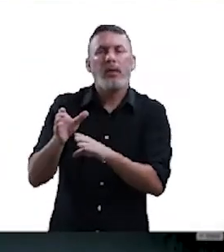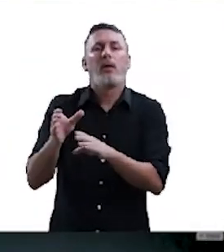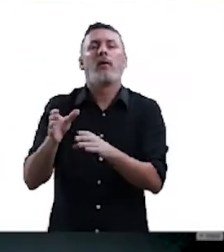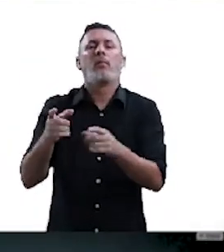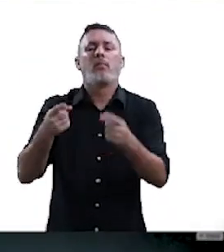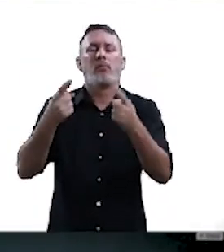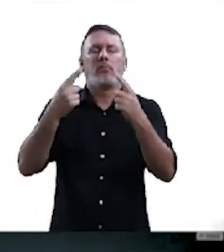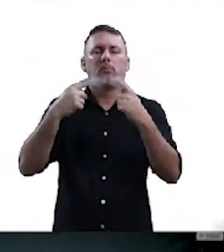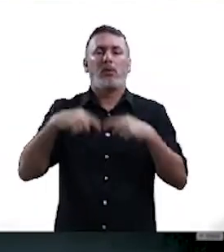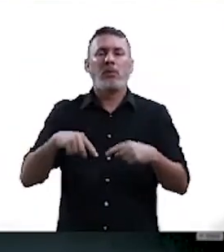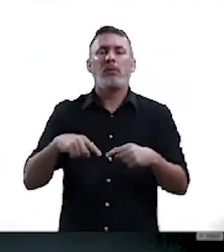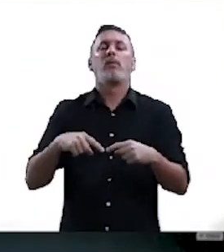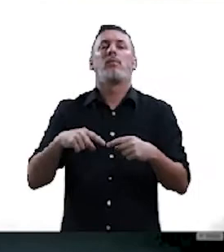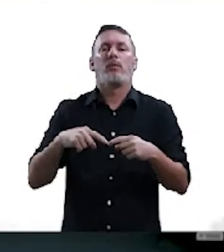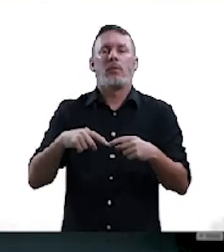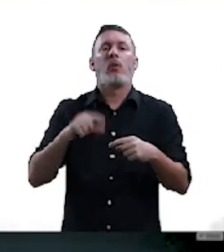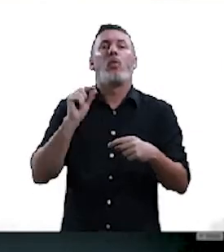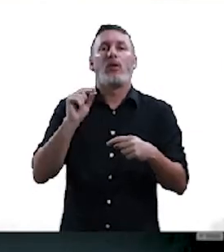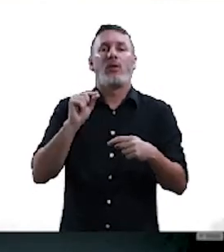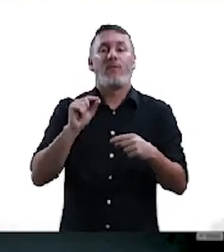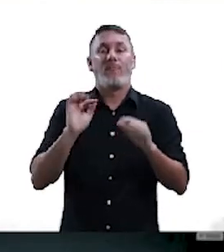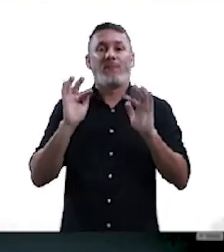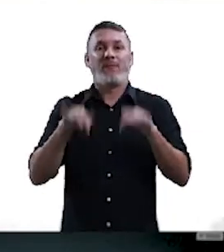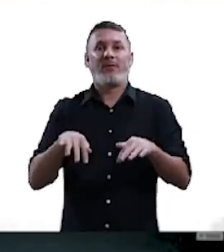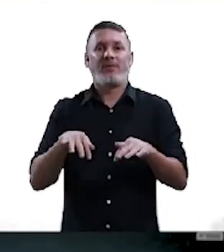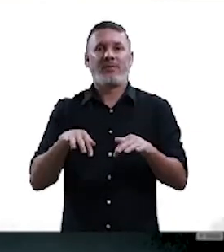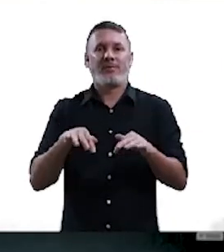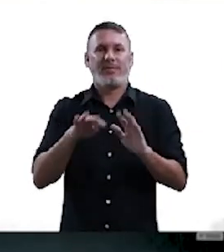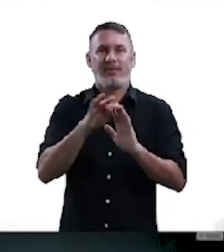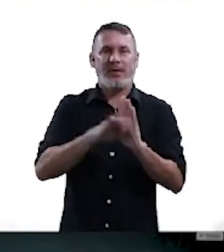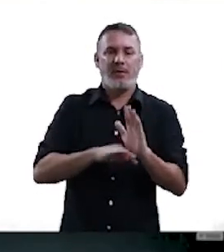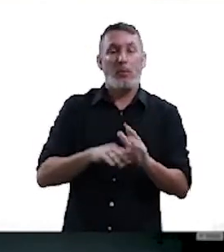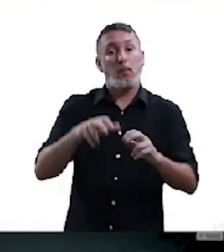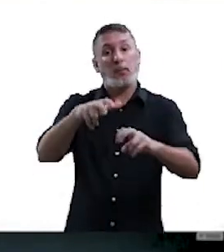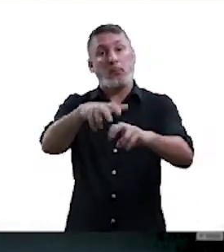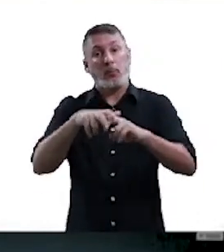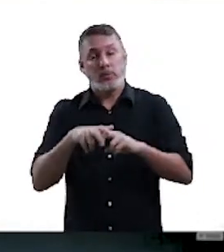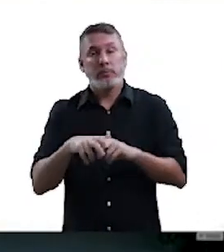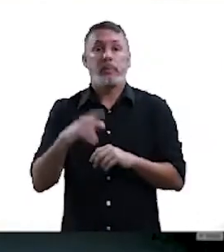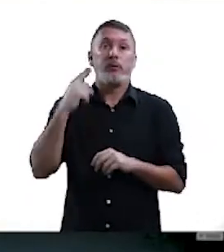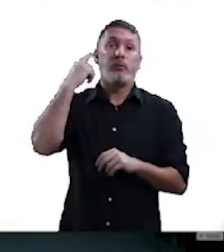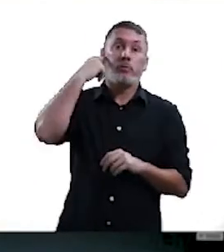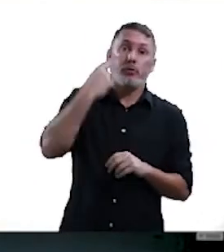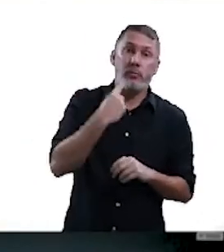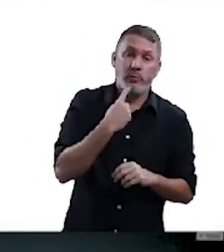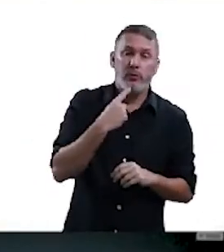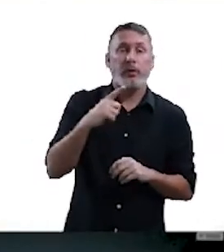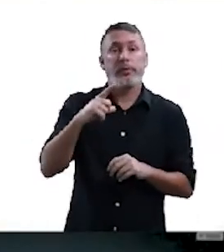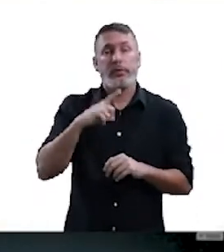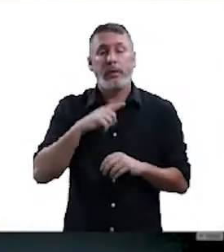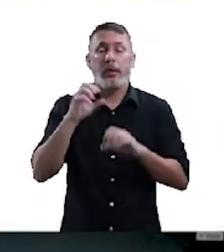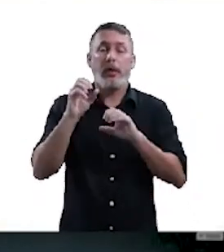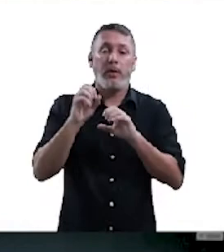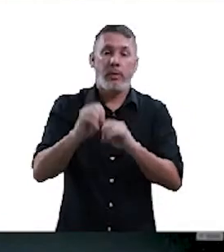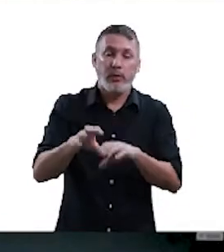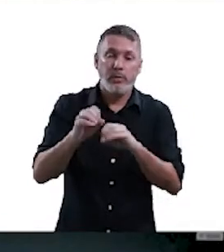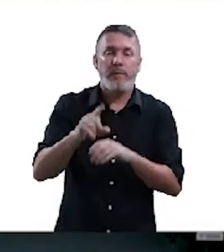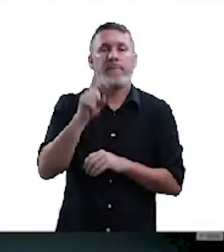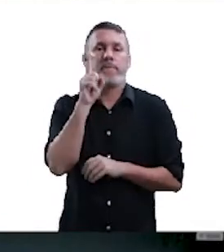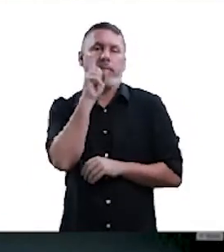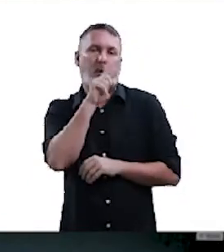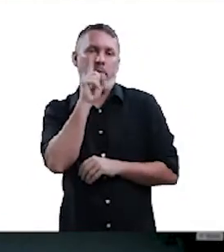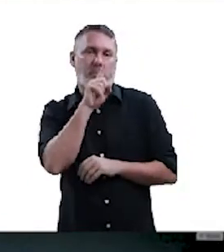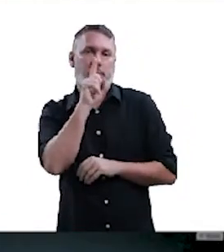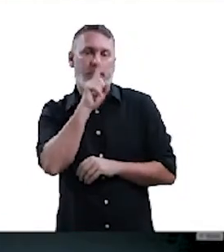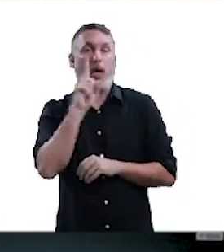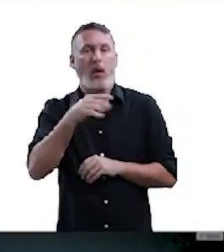E ele continua, nesse sentido, finalizando aqui, ó, os surdos recebem uma educação frágil, palavra com juízo de